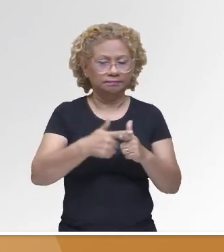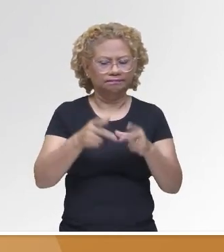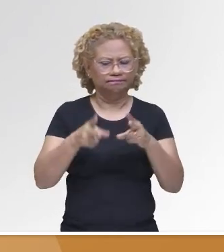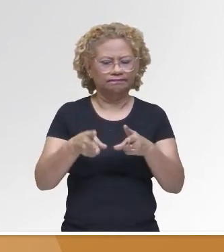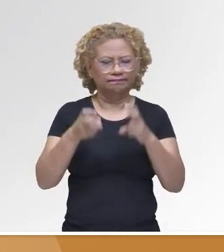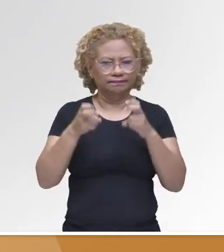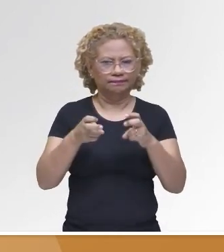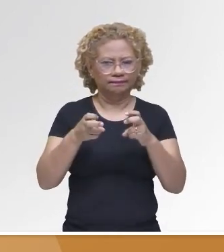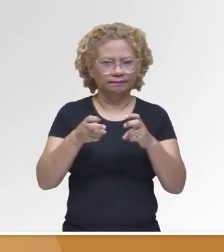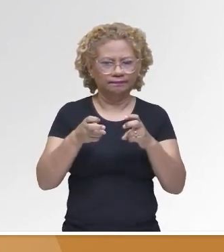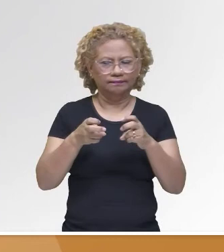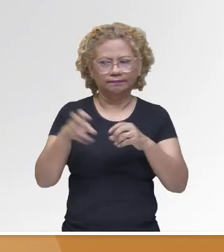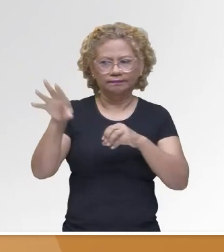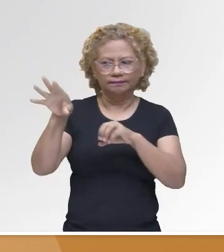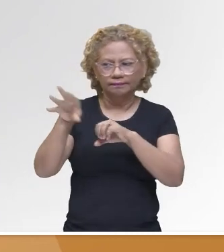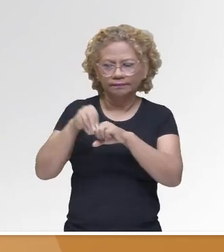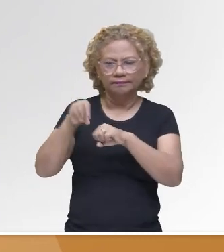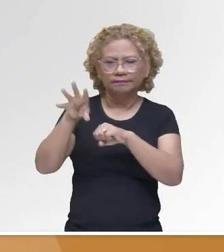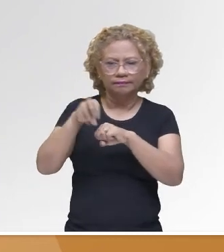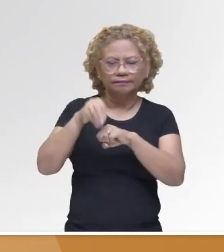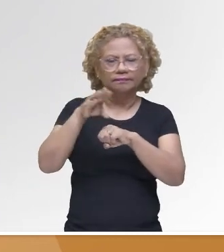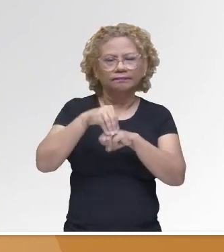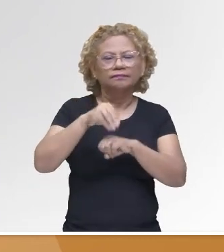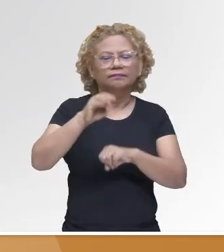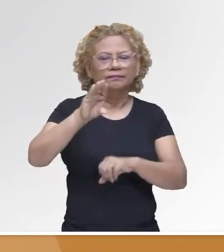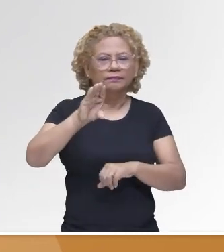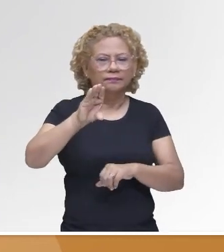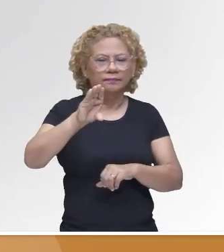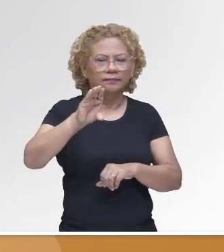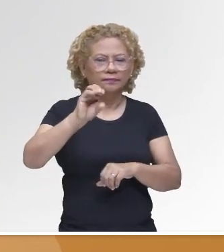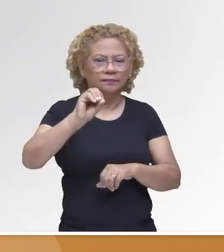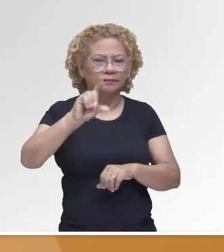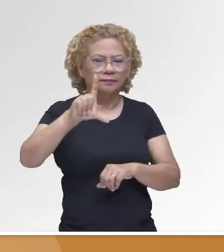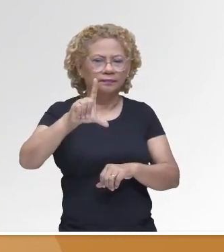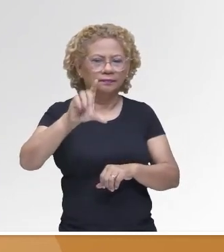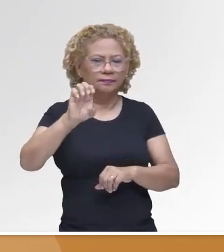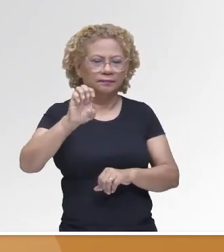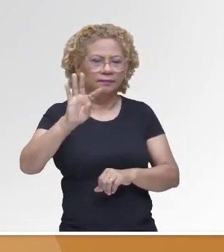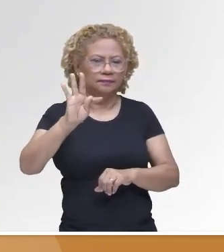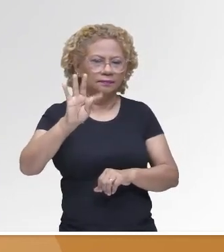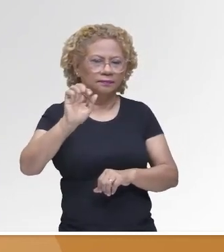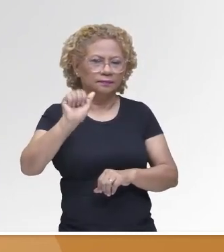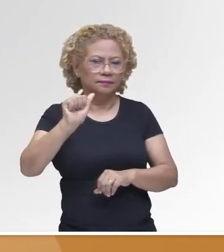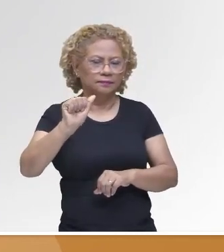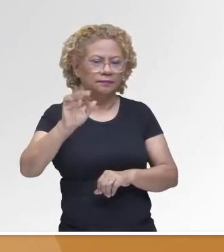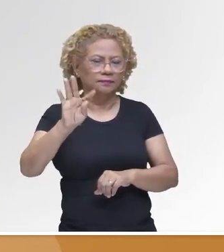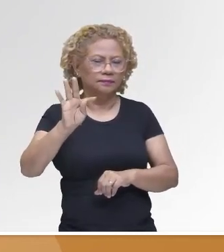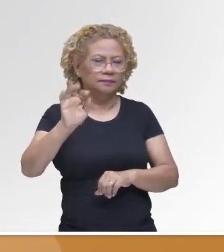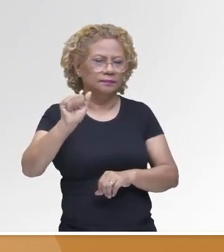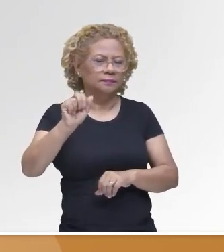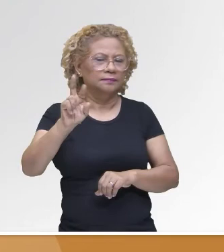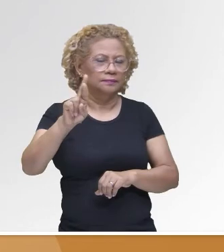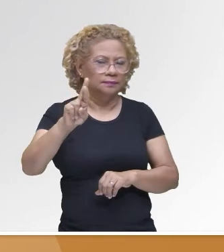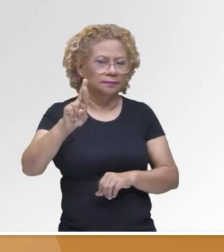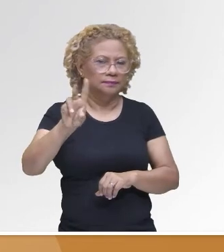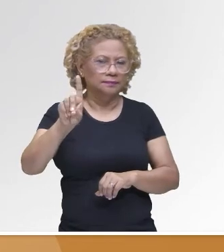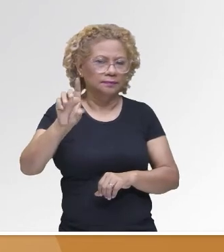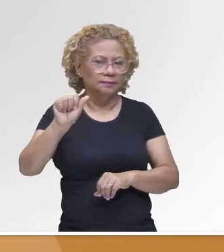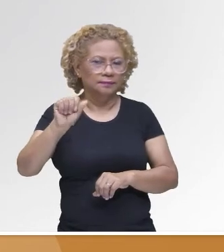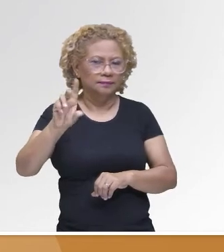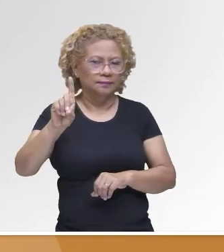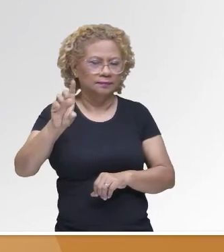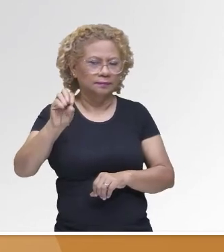vai coletar os dados, né? O que é coletar dados? É buscar informações sobre